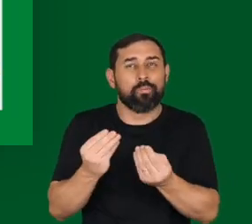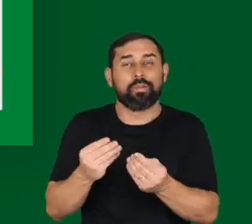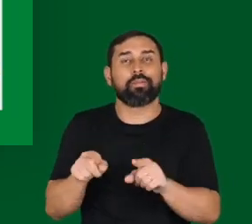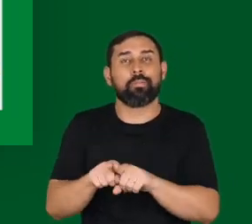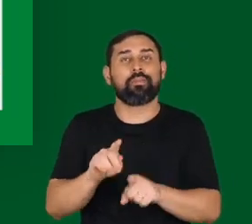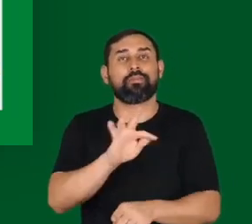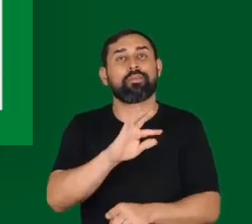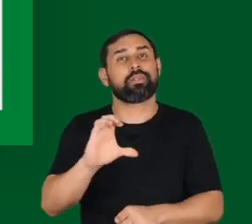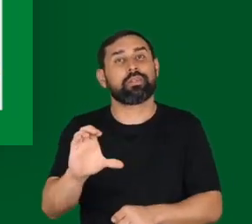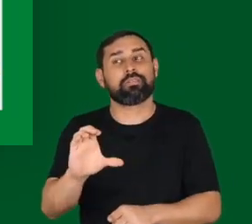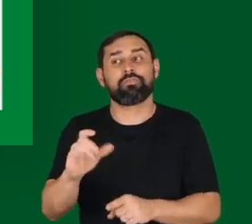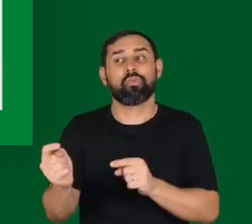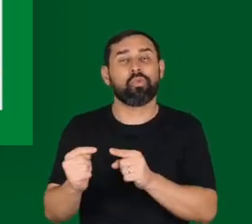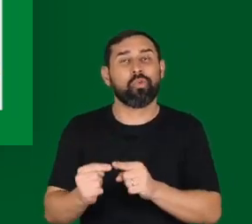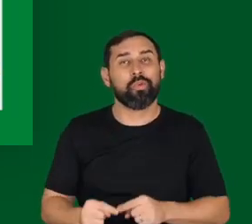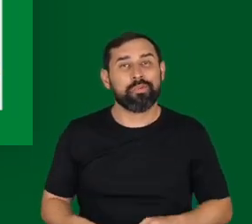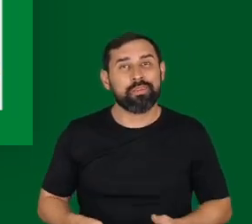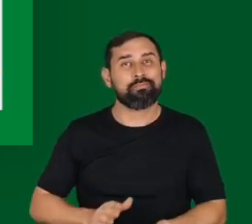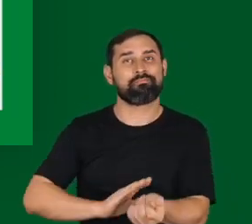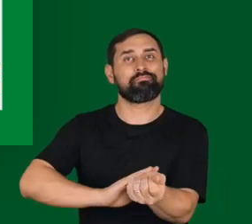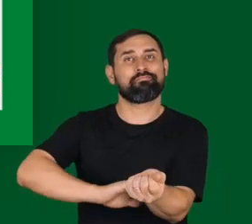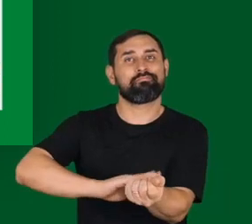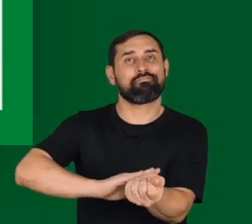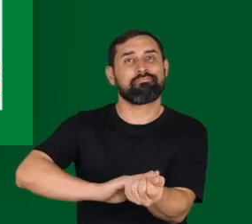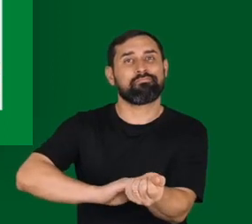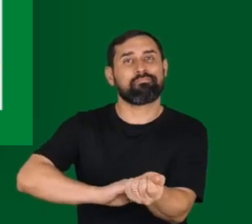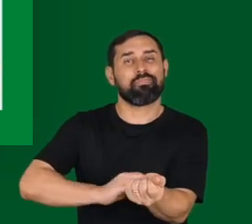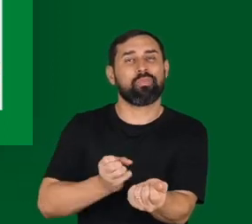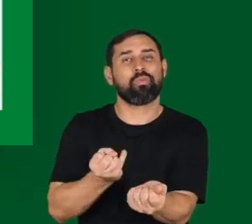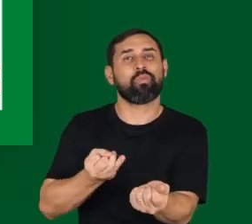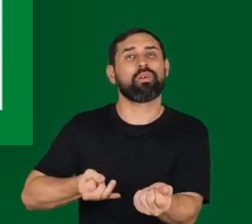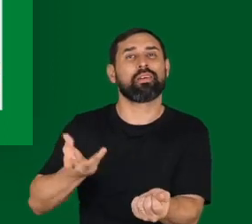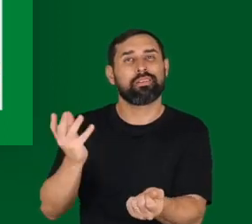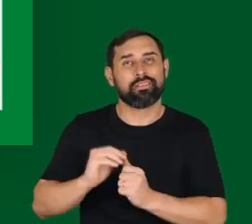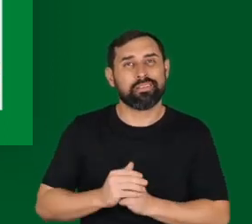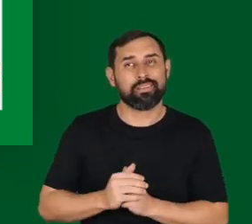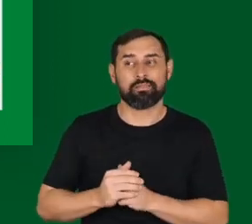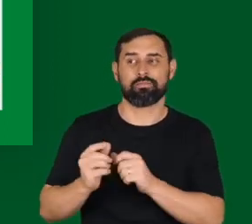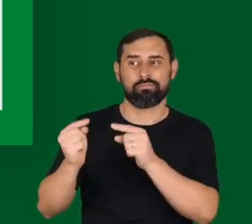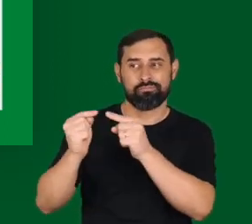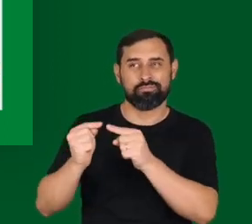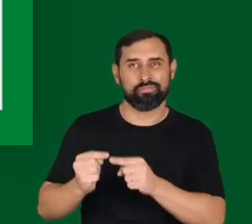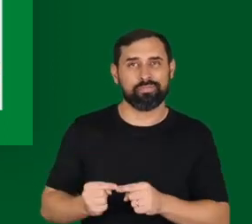menos, quanto que a gente vai encontrar, qual a frequência cardíaca ali, a pressão arterial